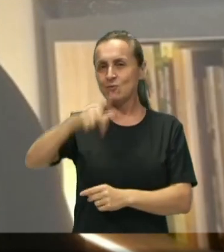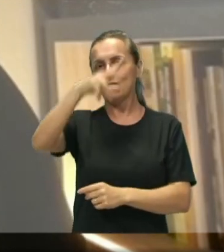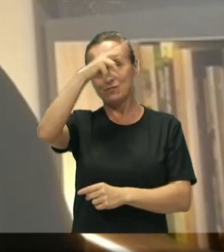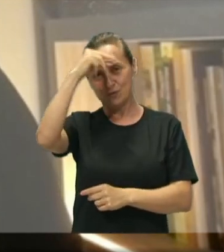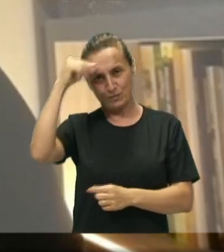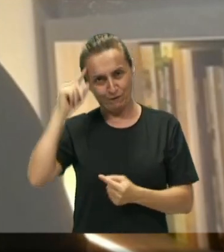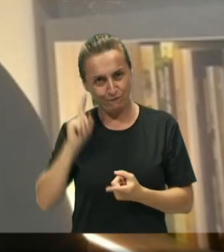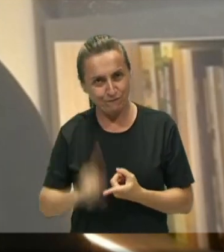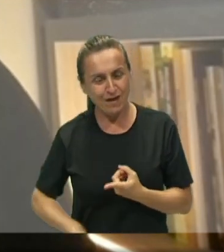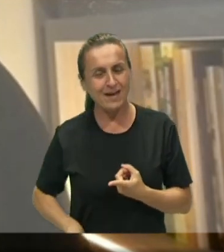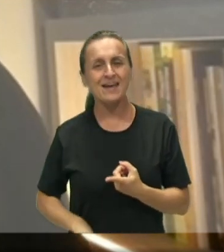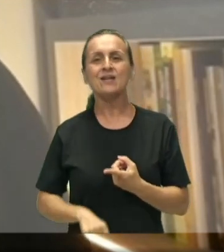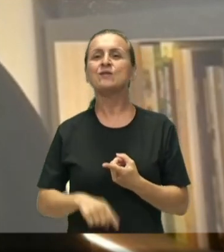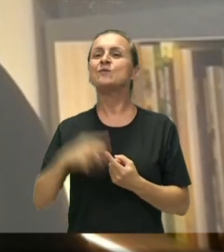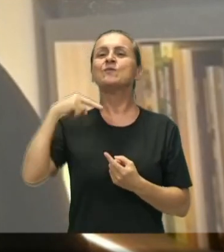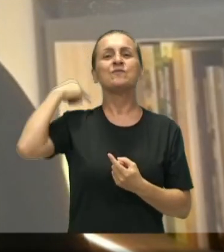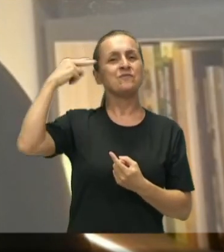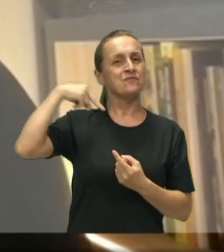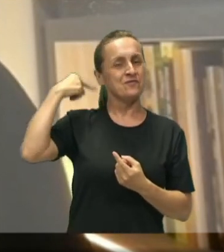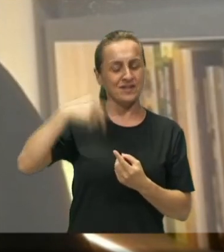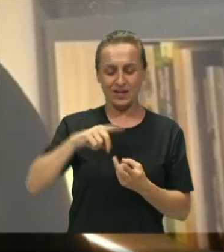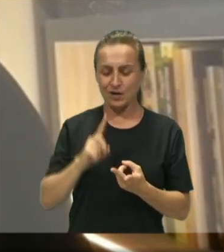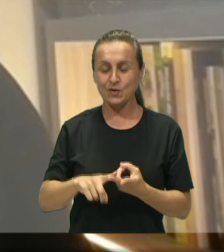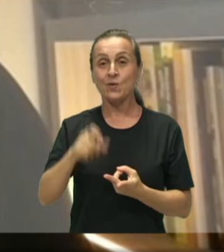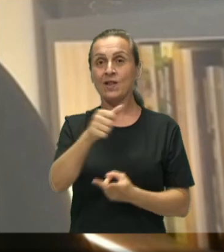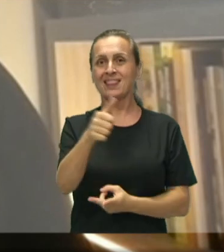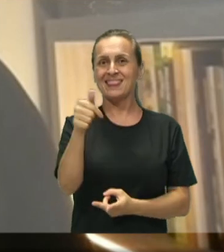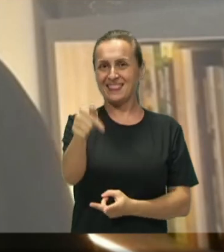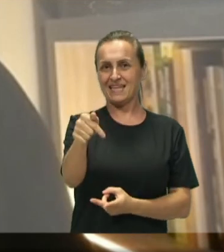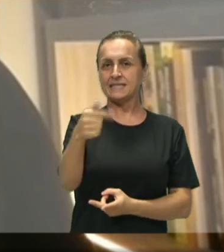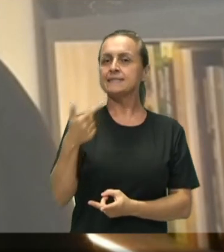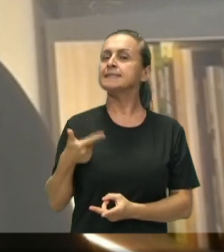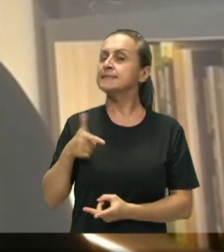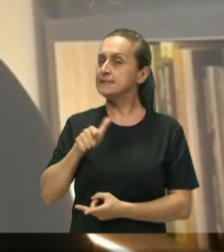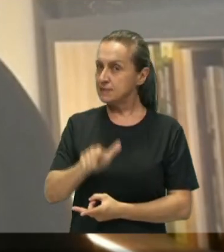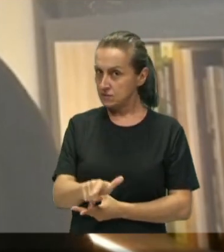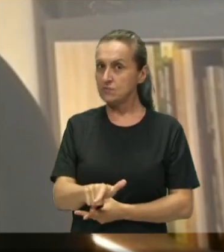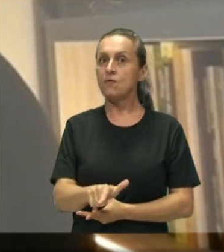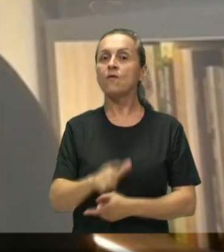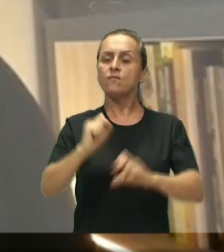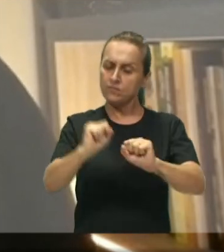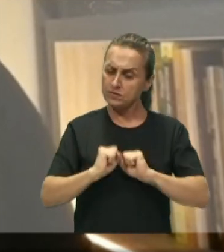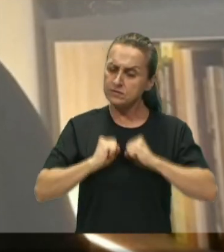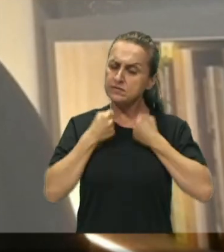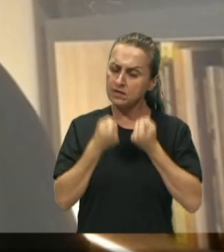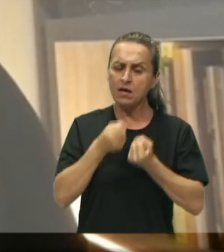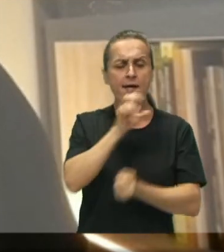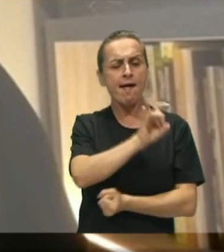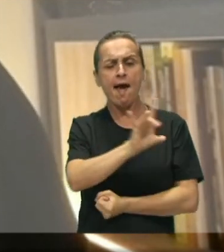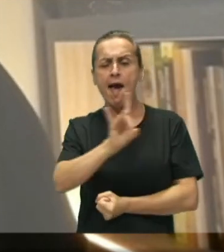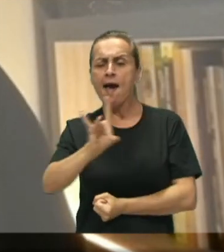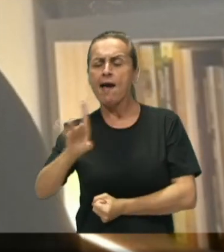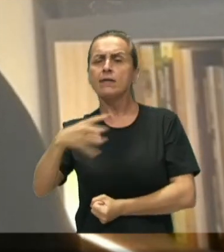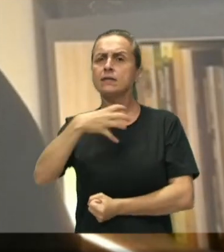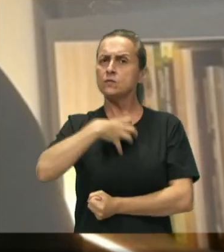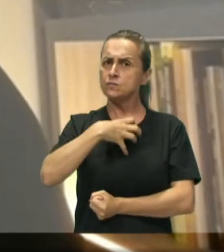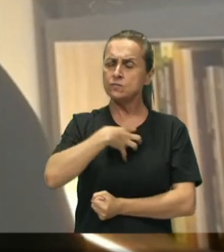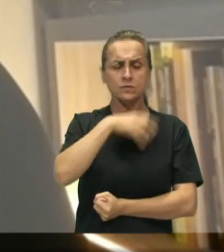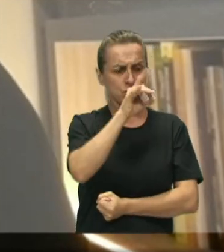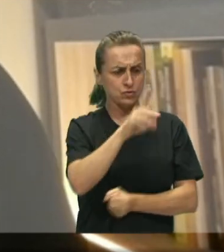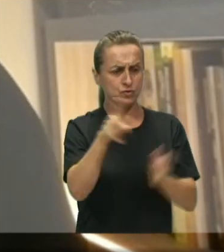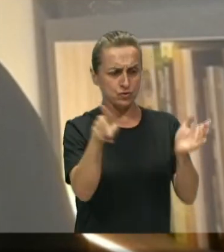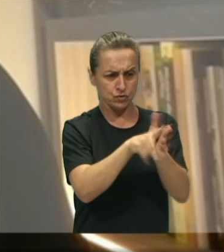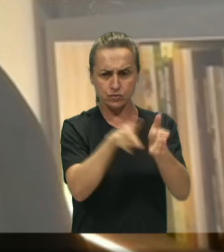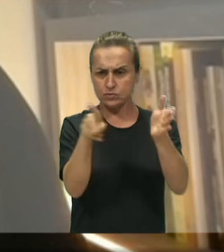ter religioso e elegido é 17 vereadores que se dedicaram a cada um com a sua maneira com a sua